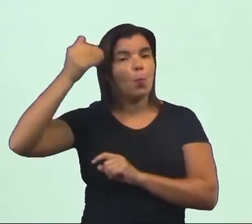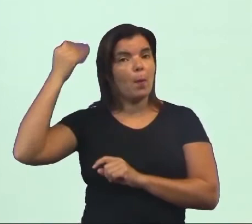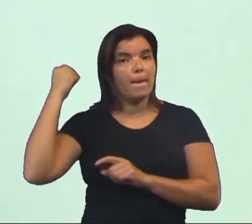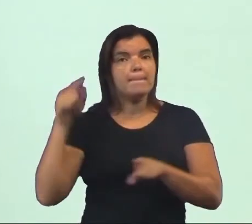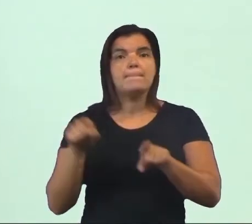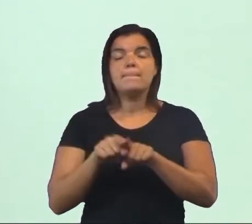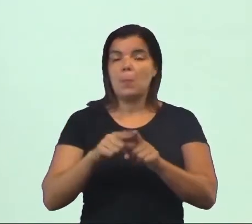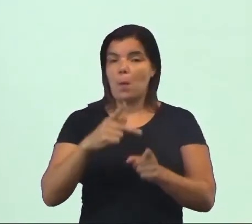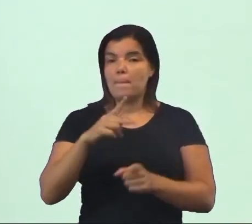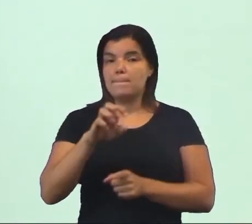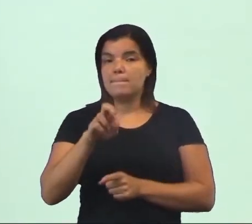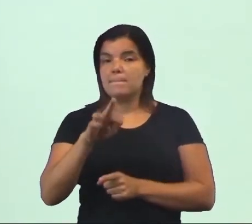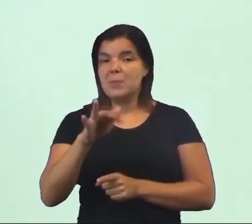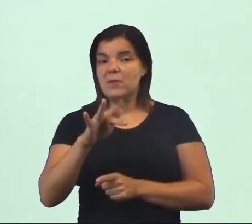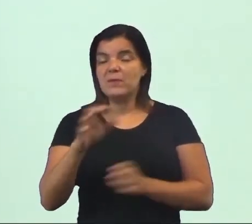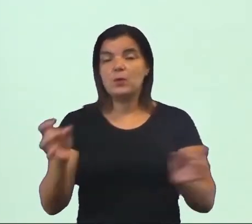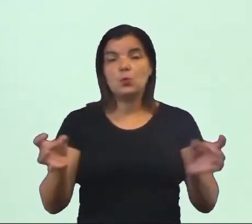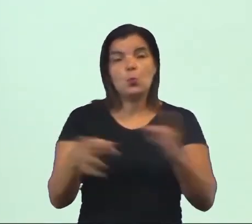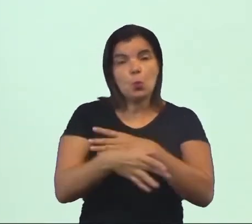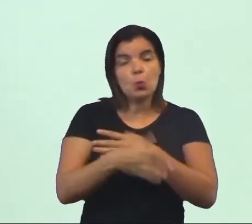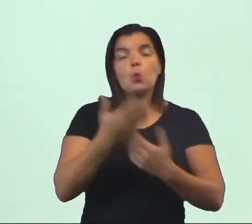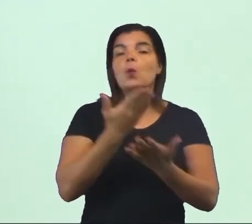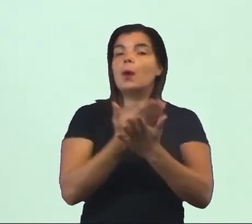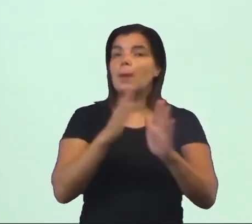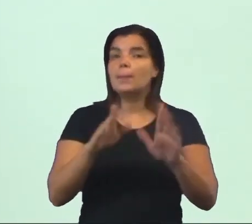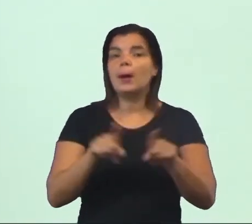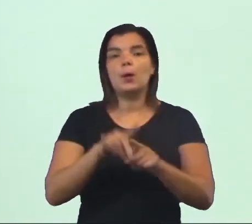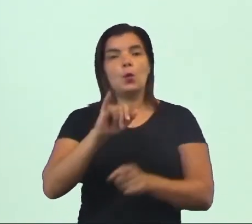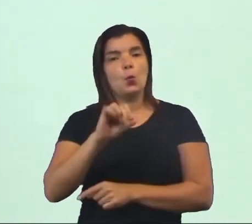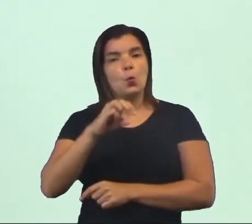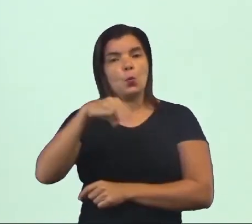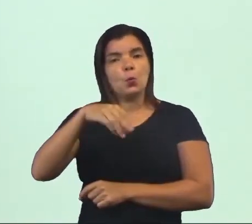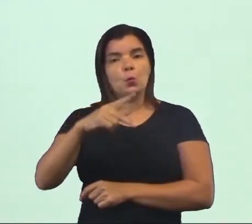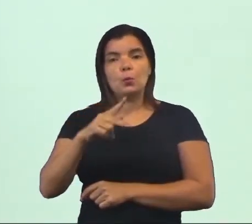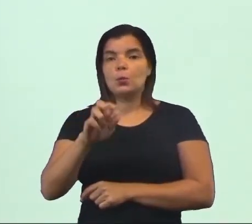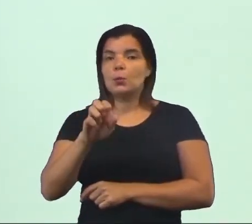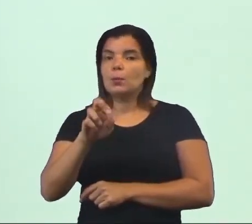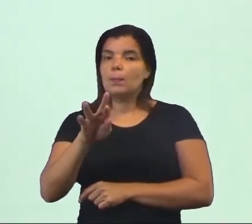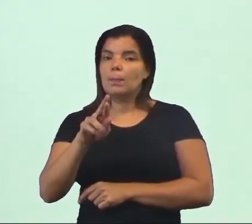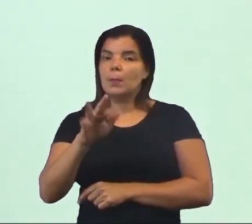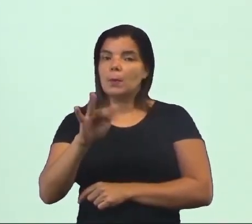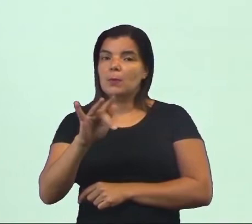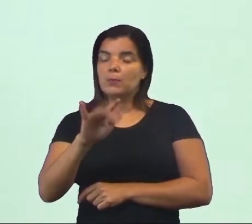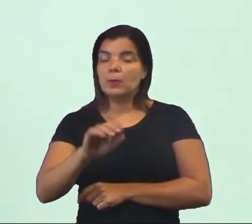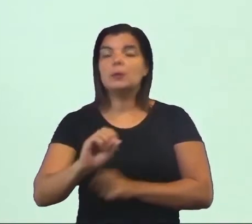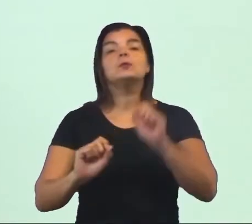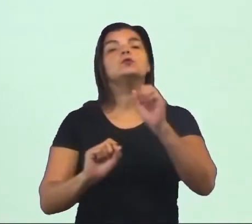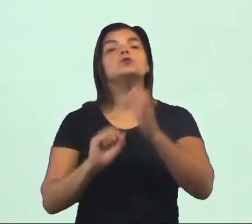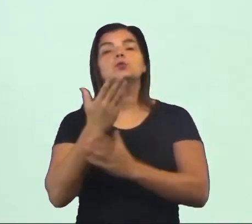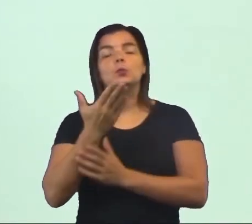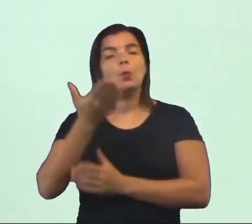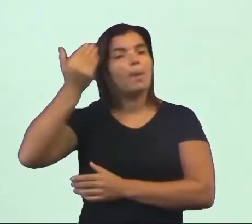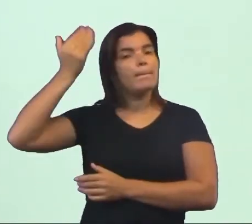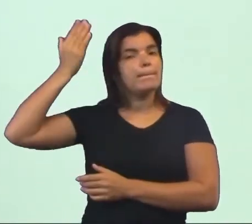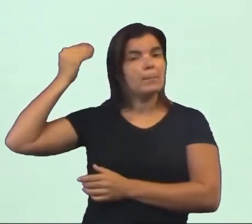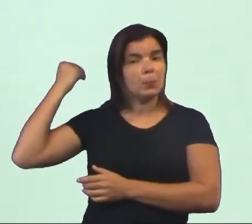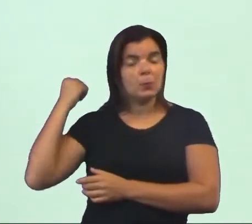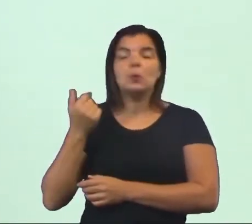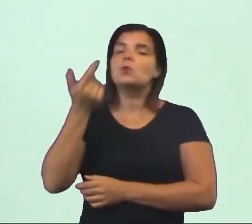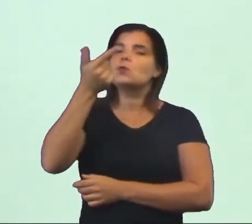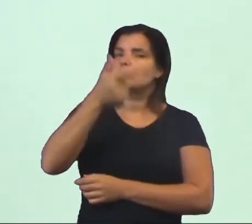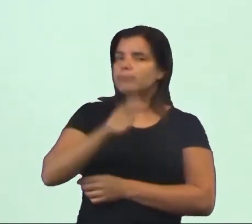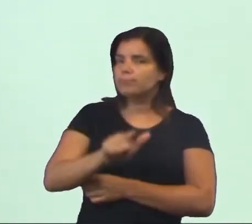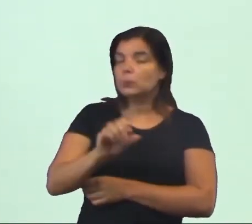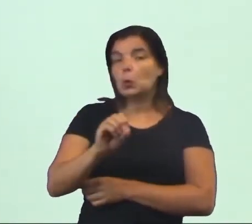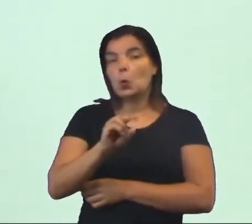ação concluída, acabada. O pretérito imperfeito é uma ação que no passado ela se